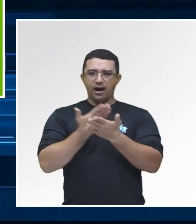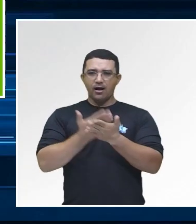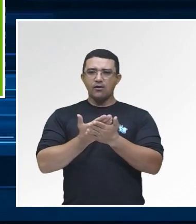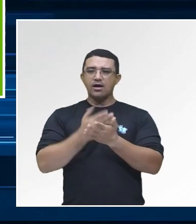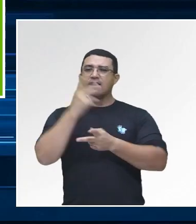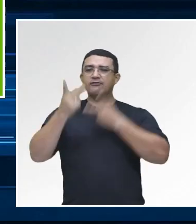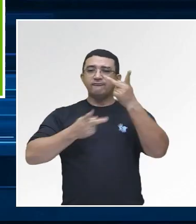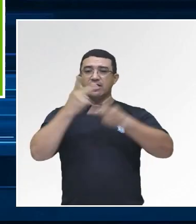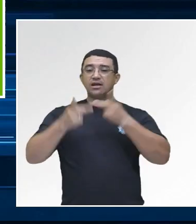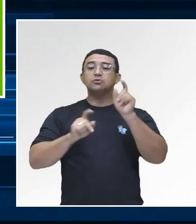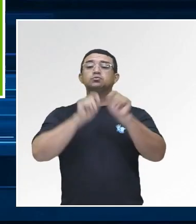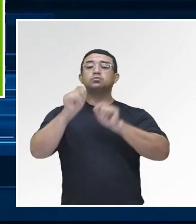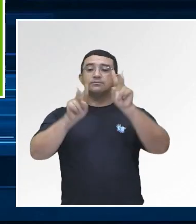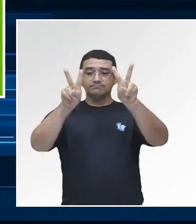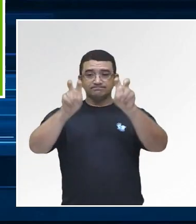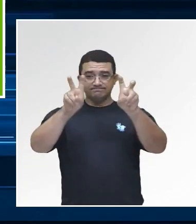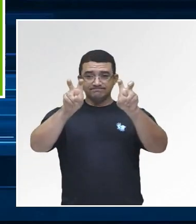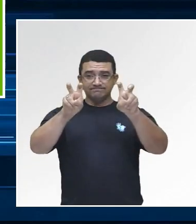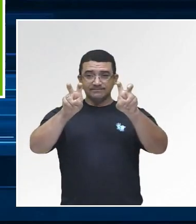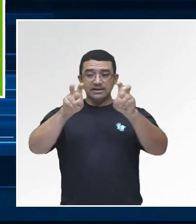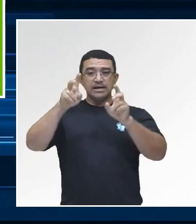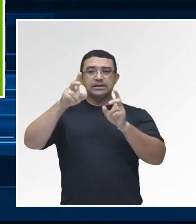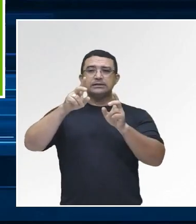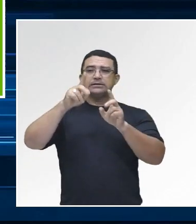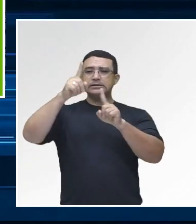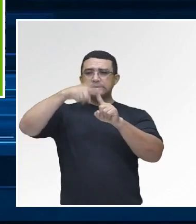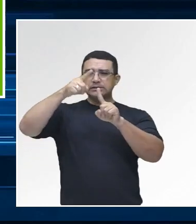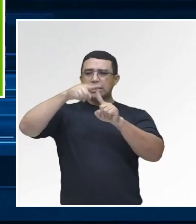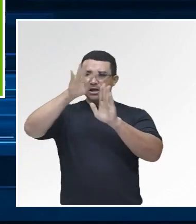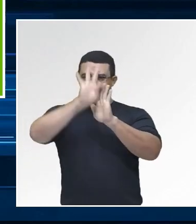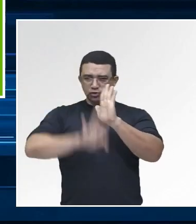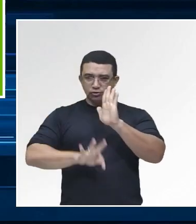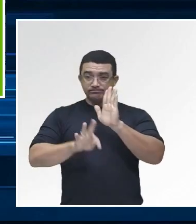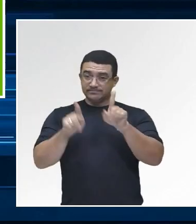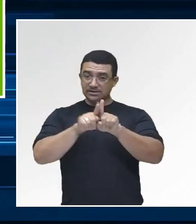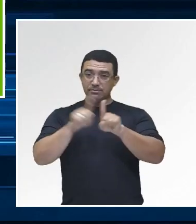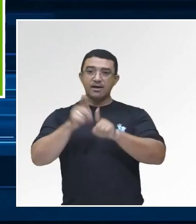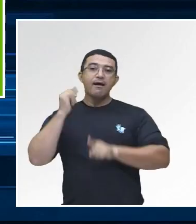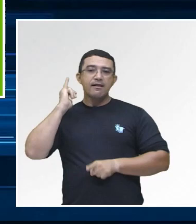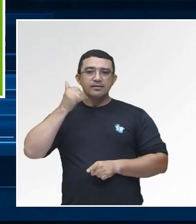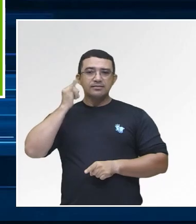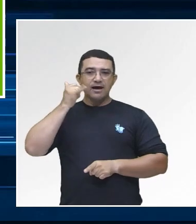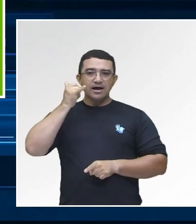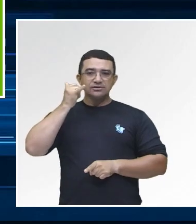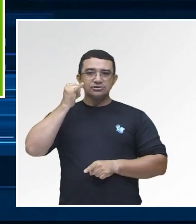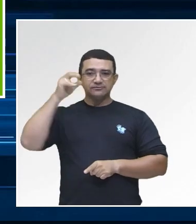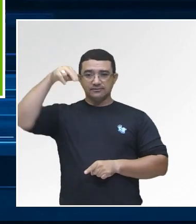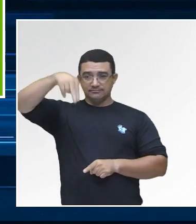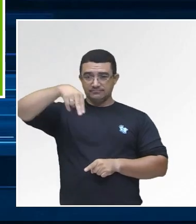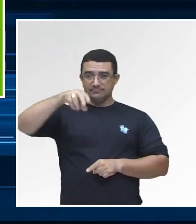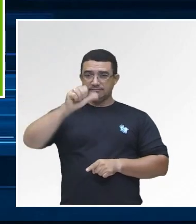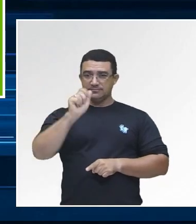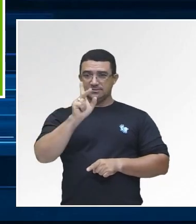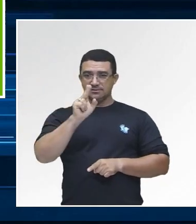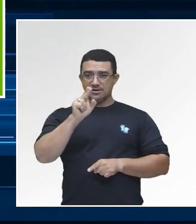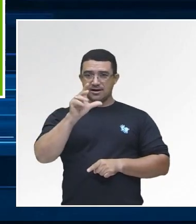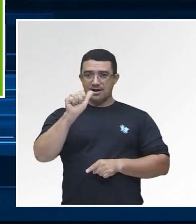de textos narrativos. Vamos mostrar para vocês alguns exemplos de